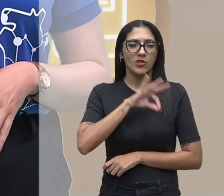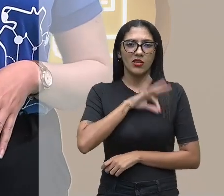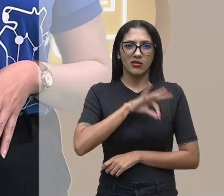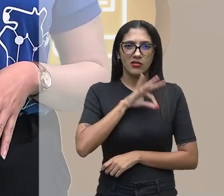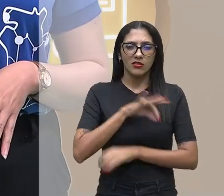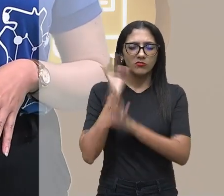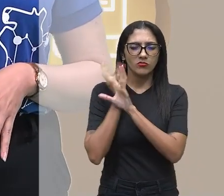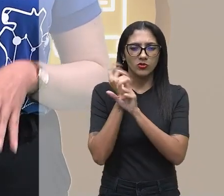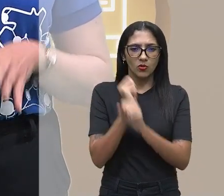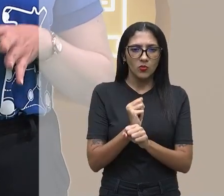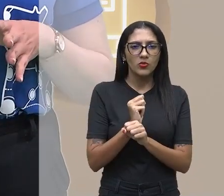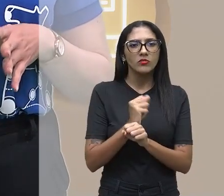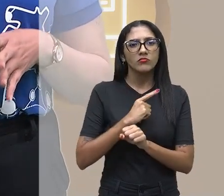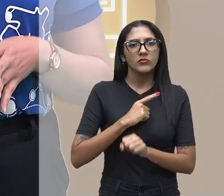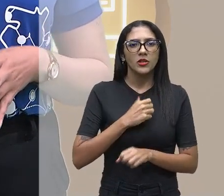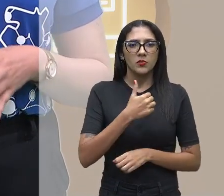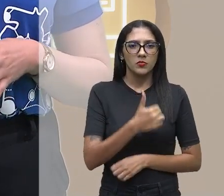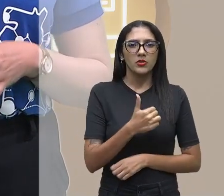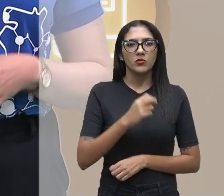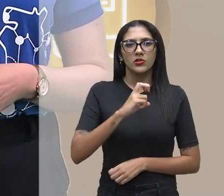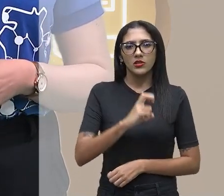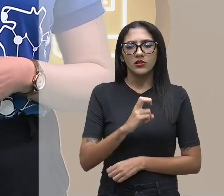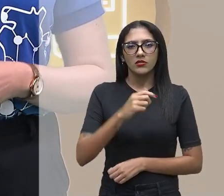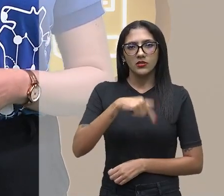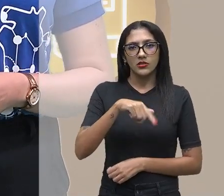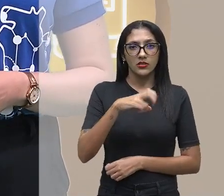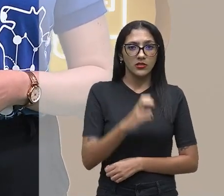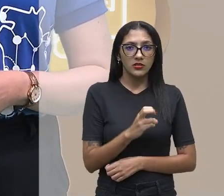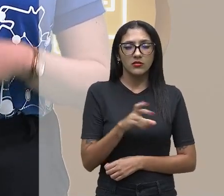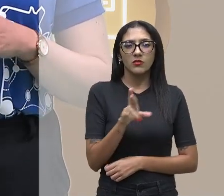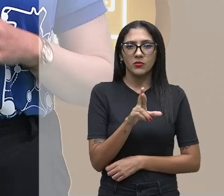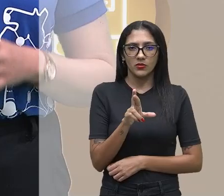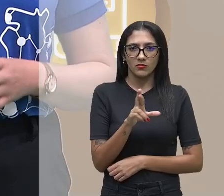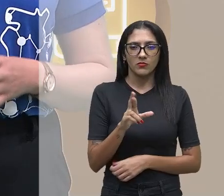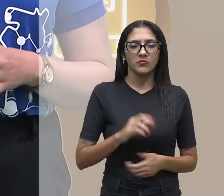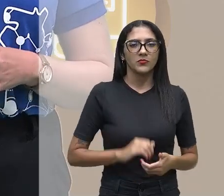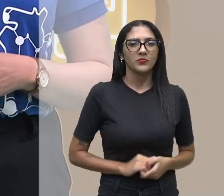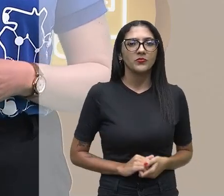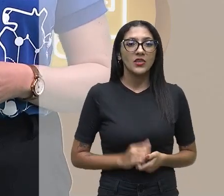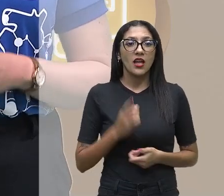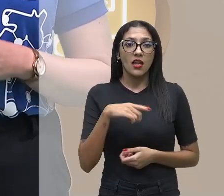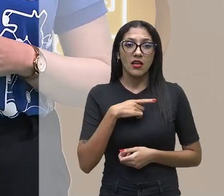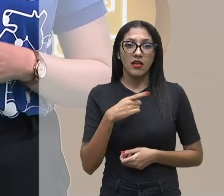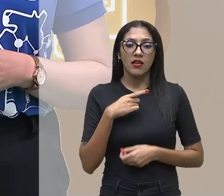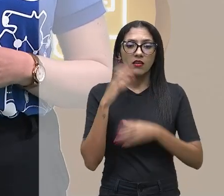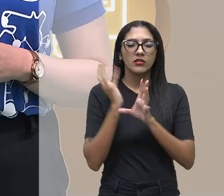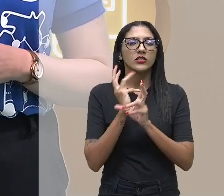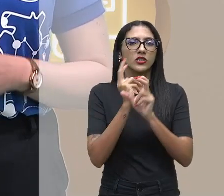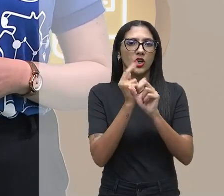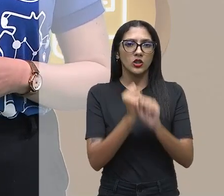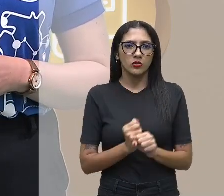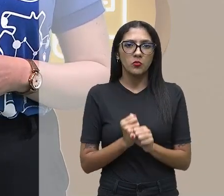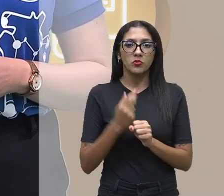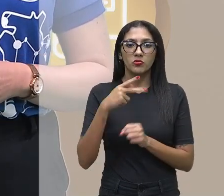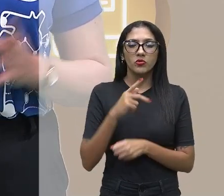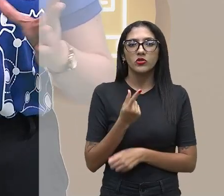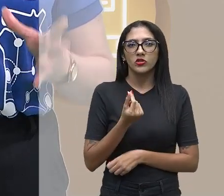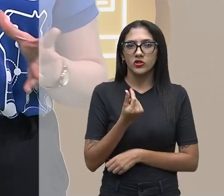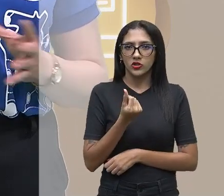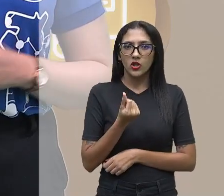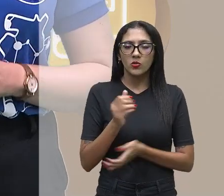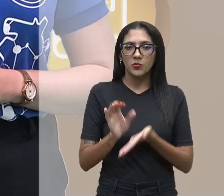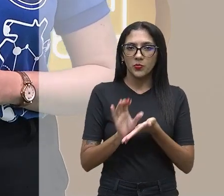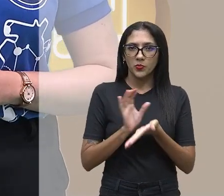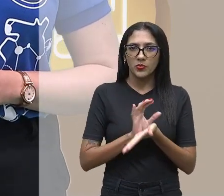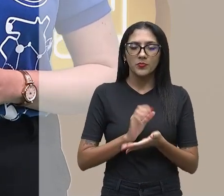e o seu total vai ser de R$ 1.575. Essa vai ser a sua receita.